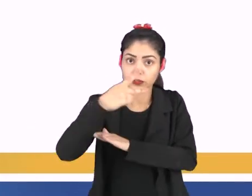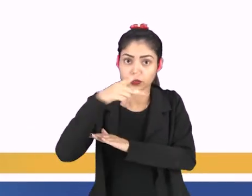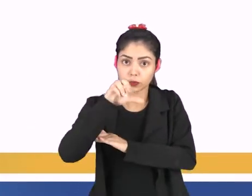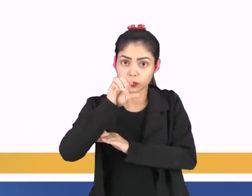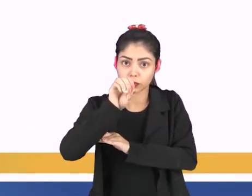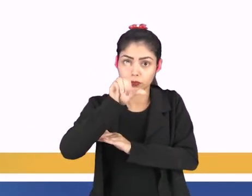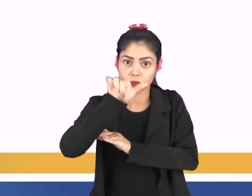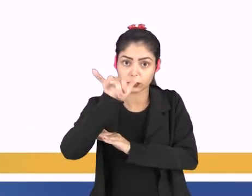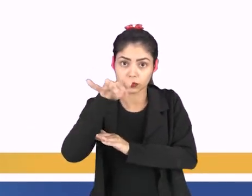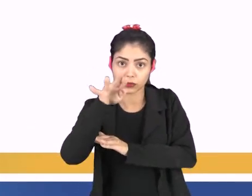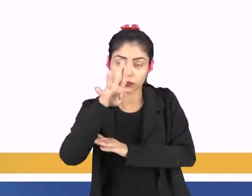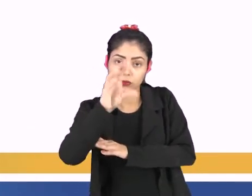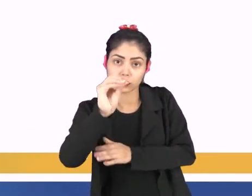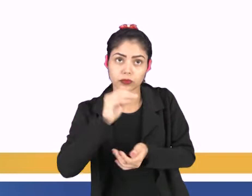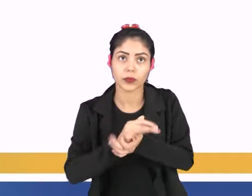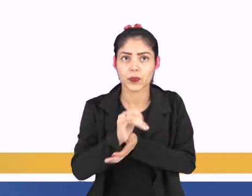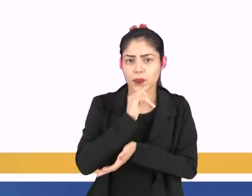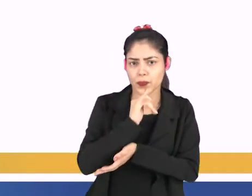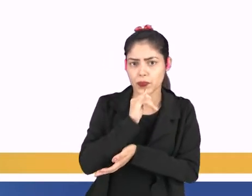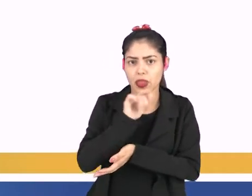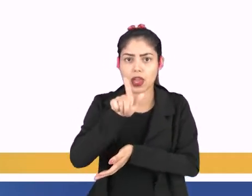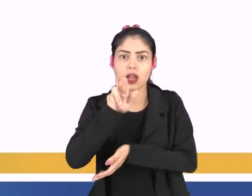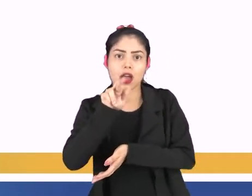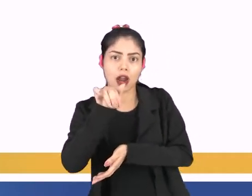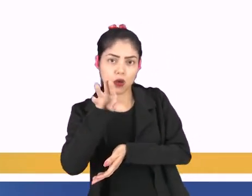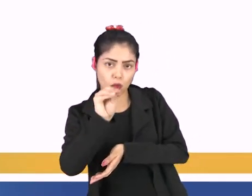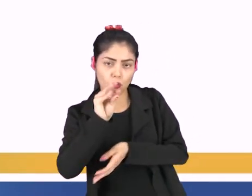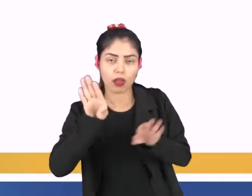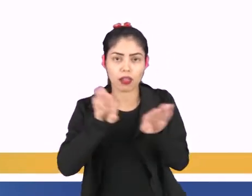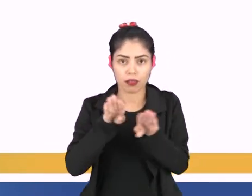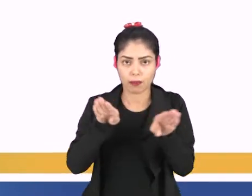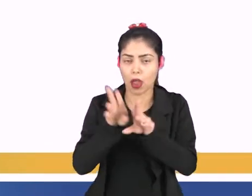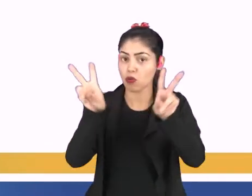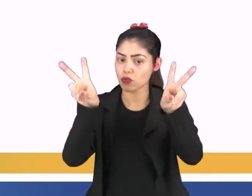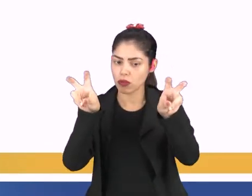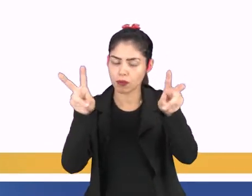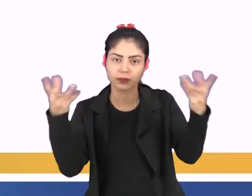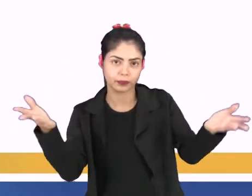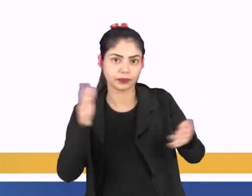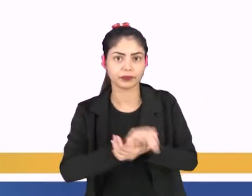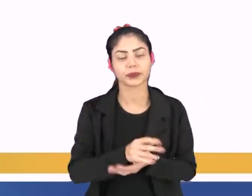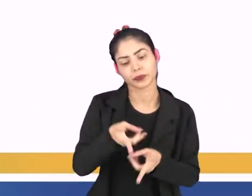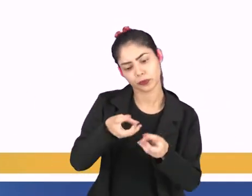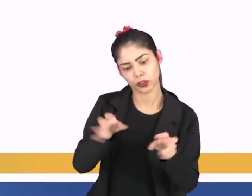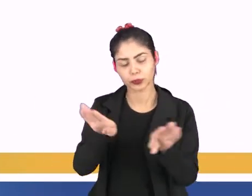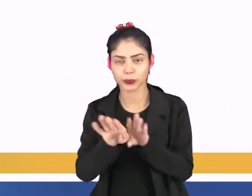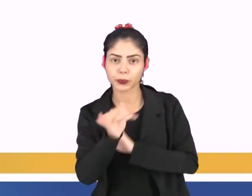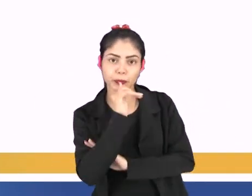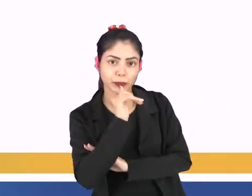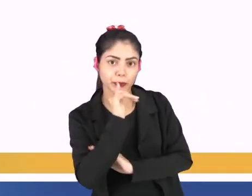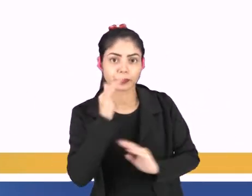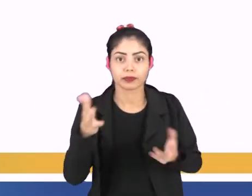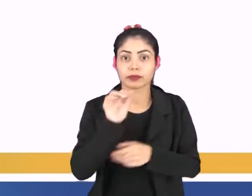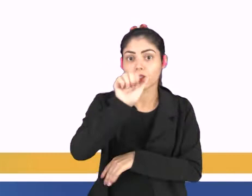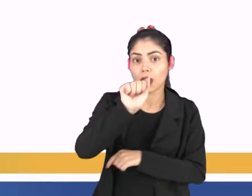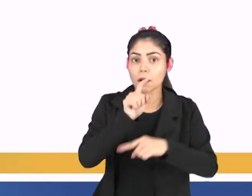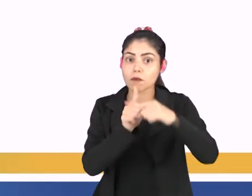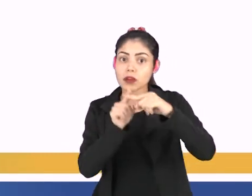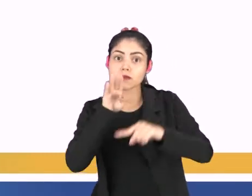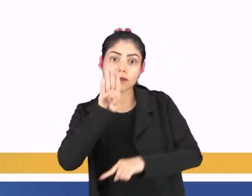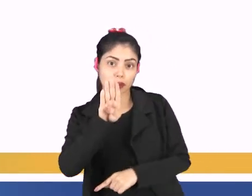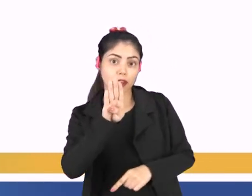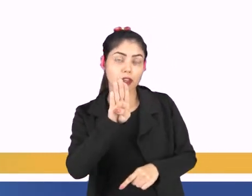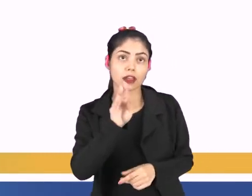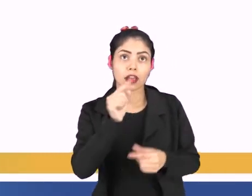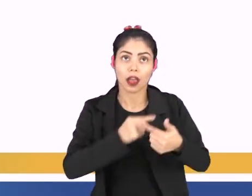polinômios, tanto em grau quanto nos seus termos. Então percebam aí, por exemplo, que o A mais B elevado